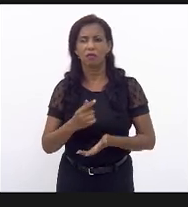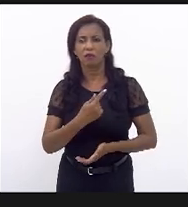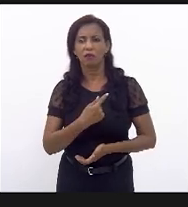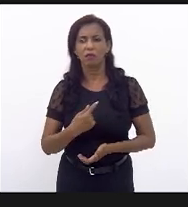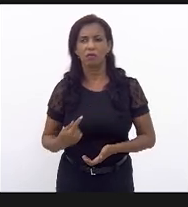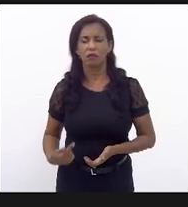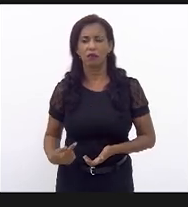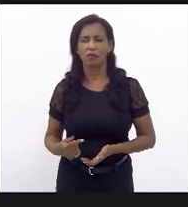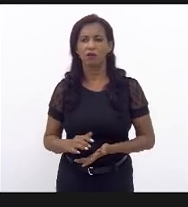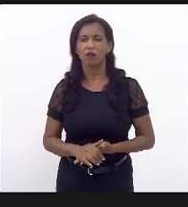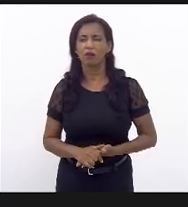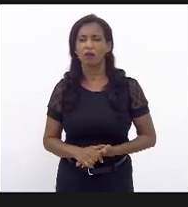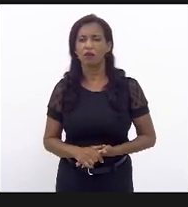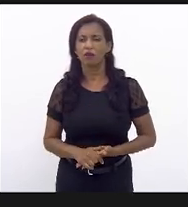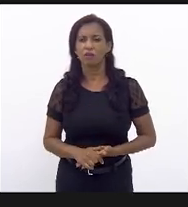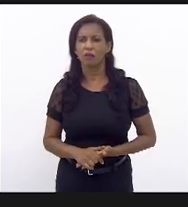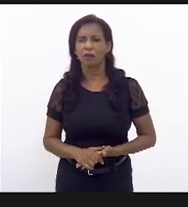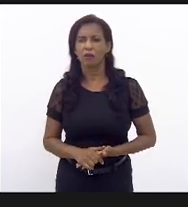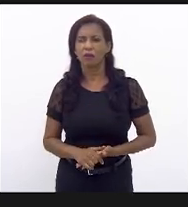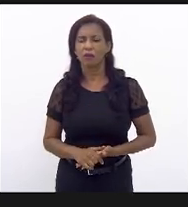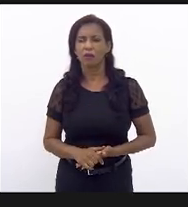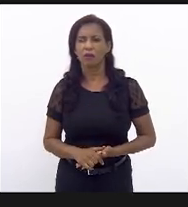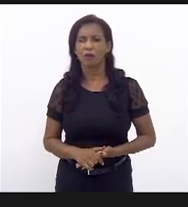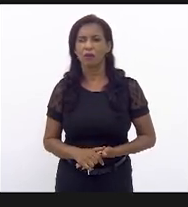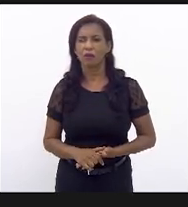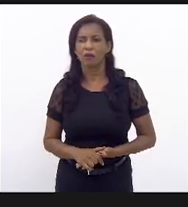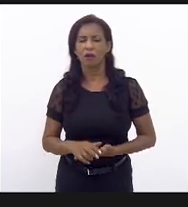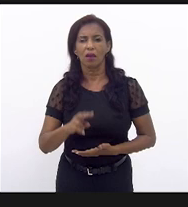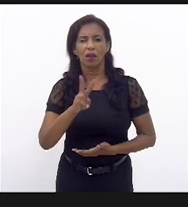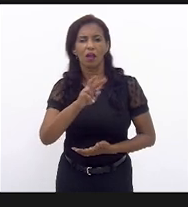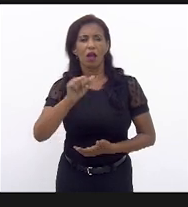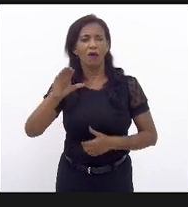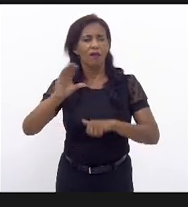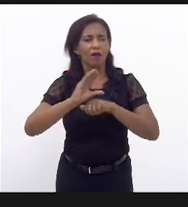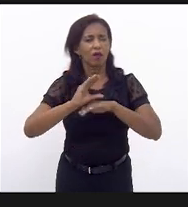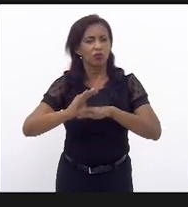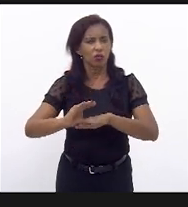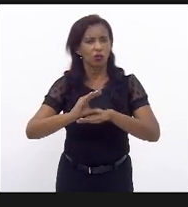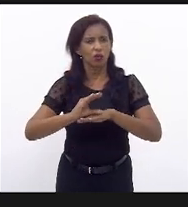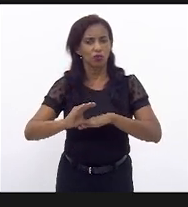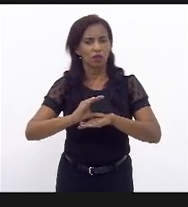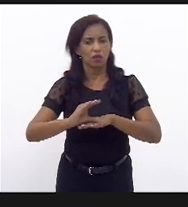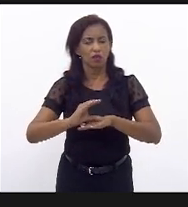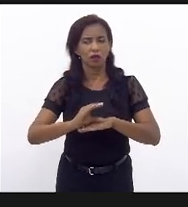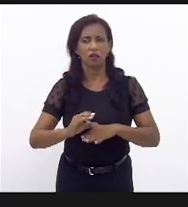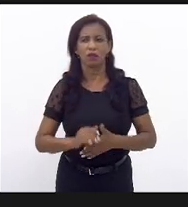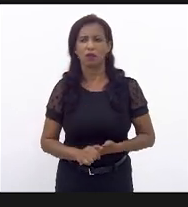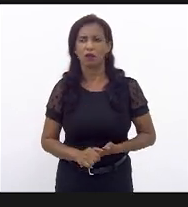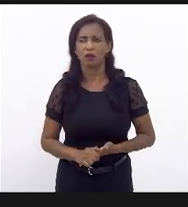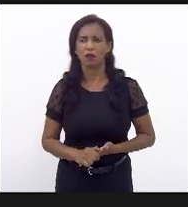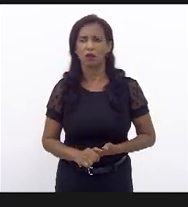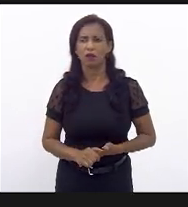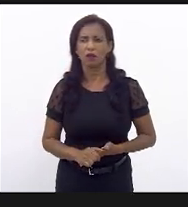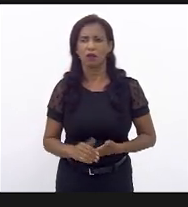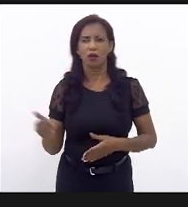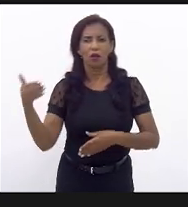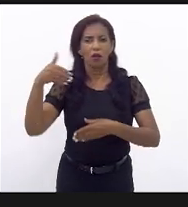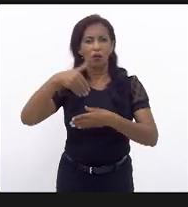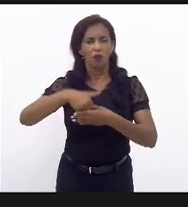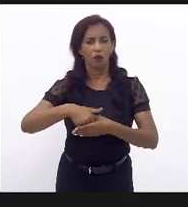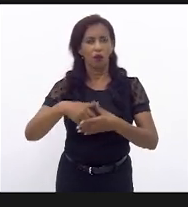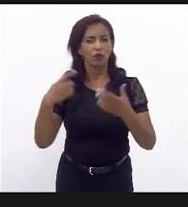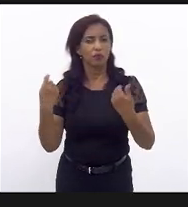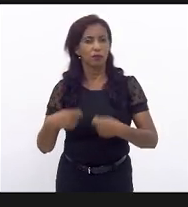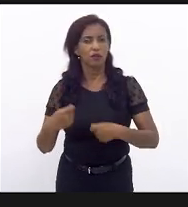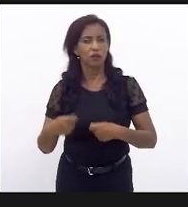tendo em vista que a ocupação de vagas de conselheiro depende sim do voto do parlamento. E o voto precisa